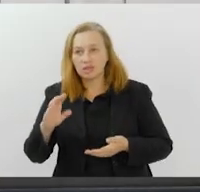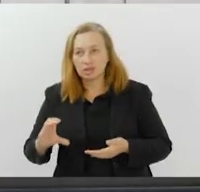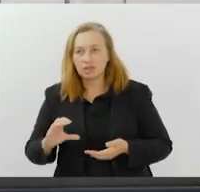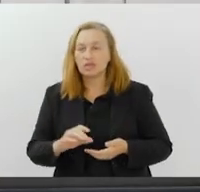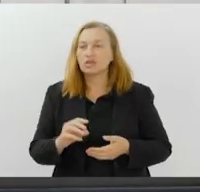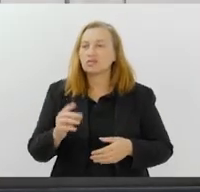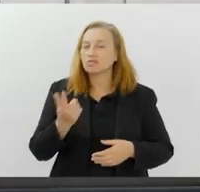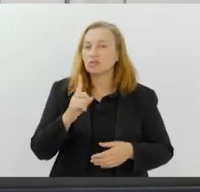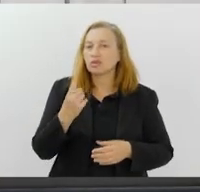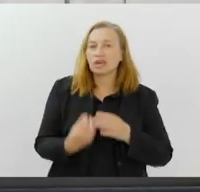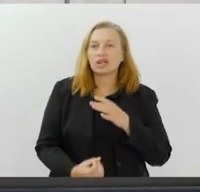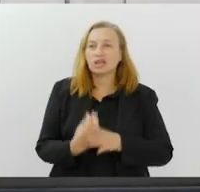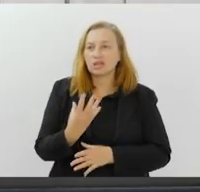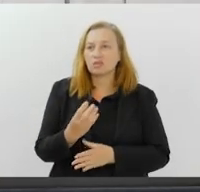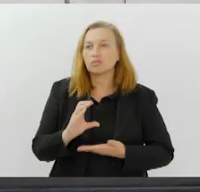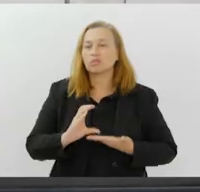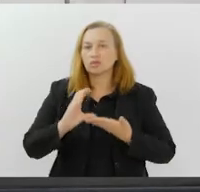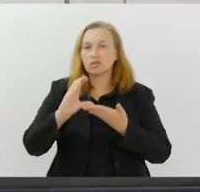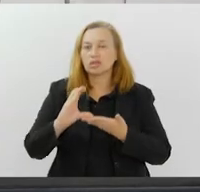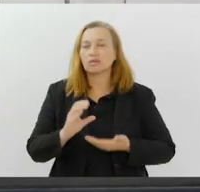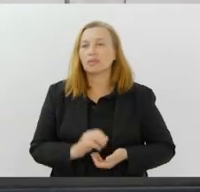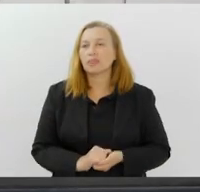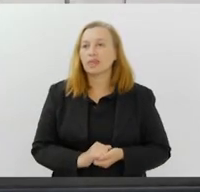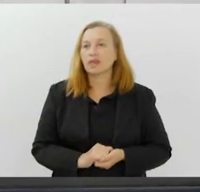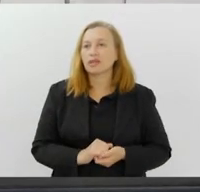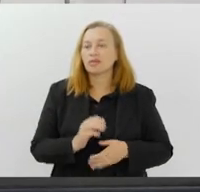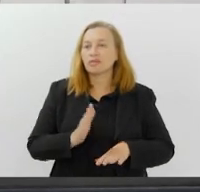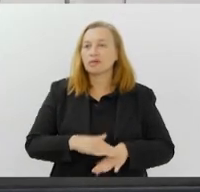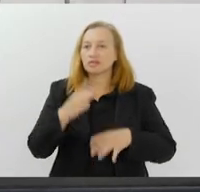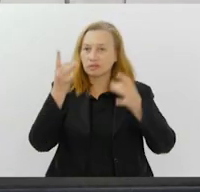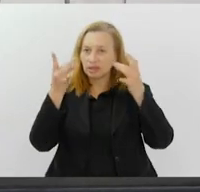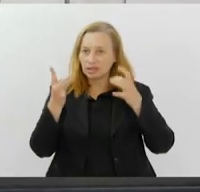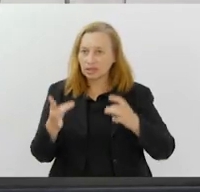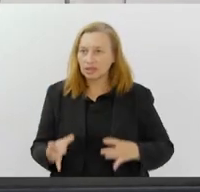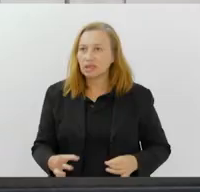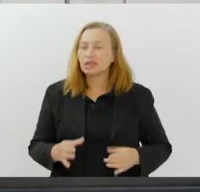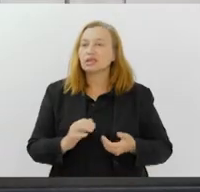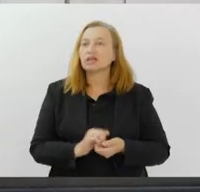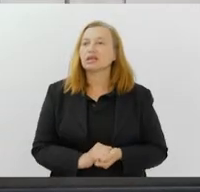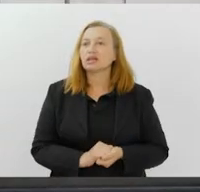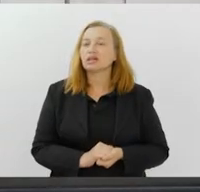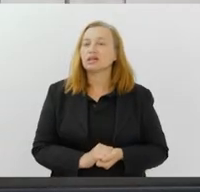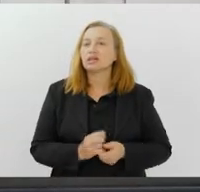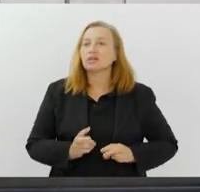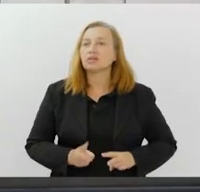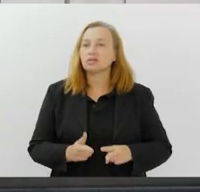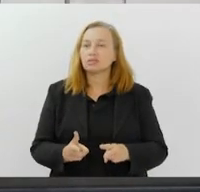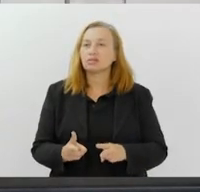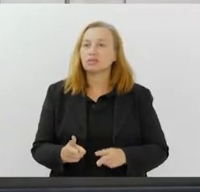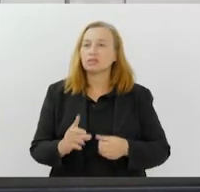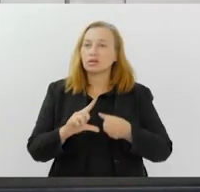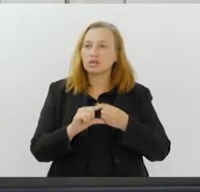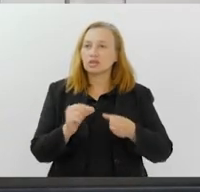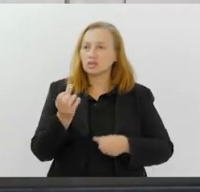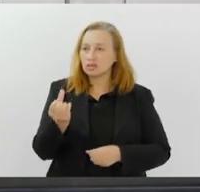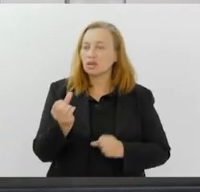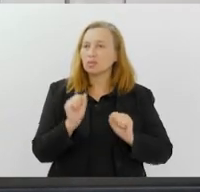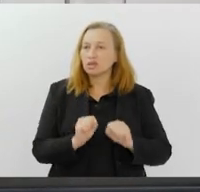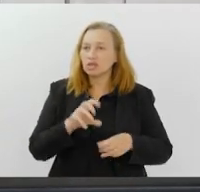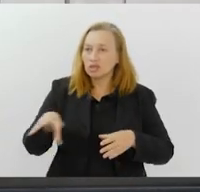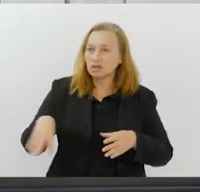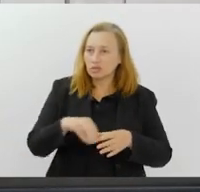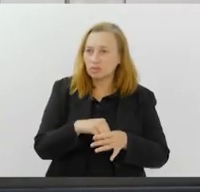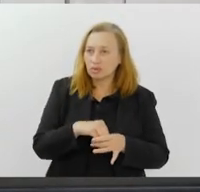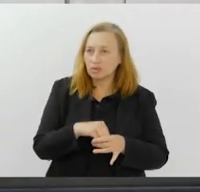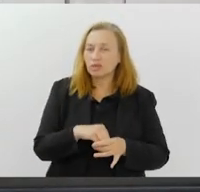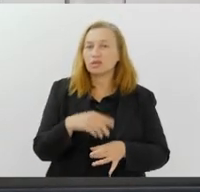criando o conselho aqui que seria então uma coisa muito mais detalhada mas a ser mantid o artigo se poderia incluir